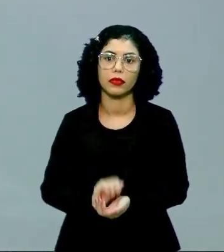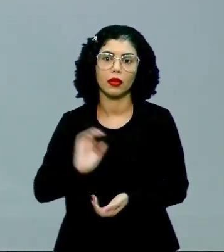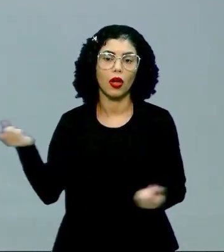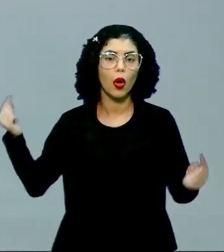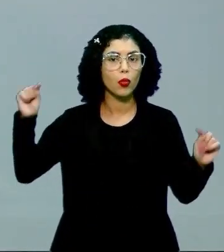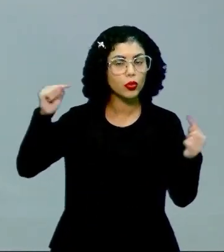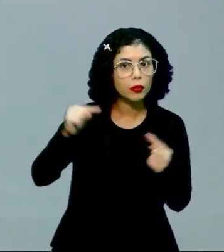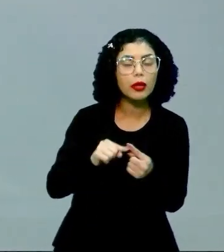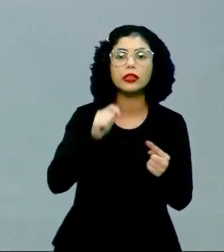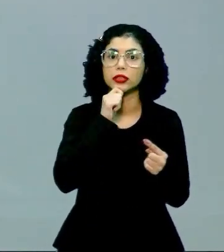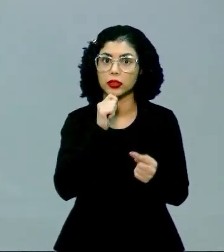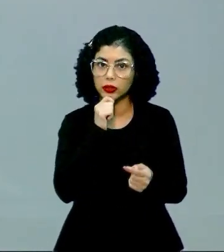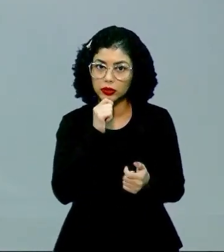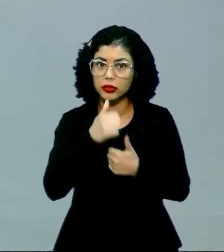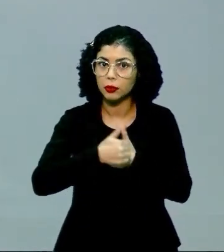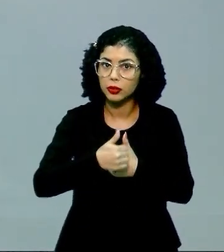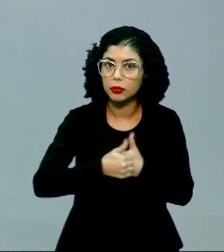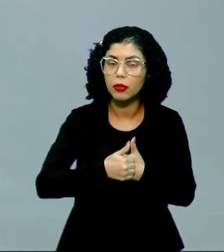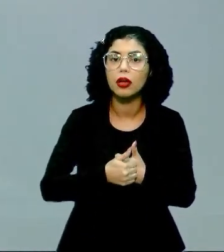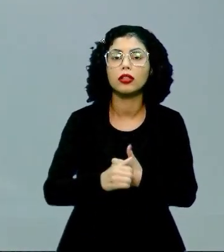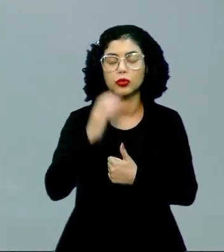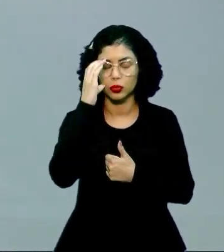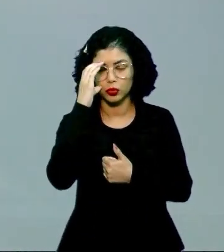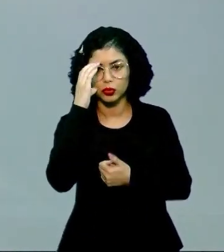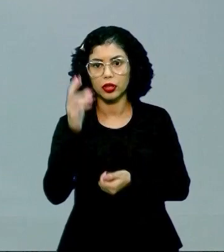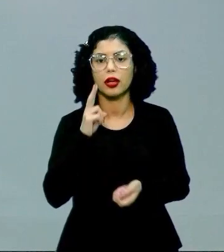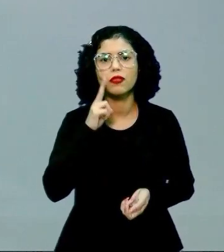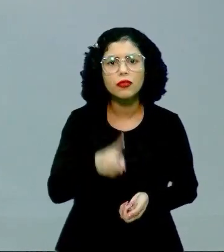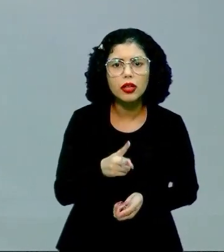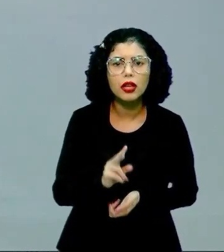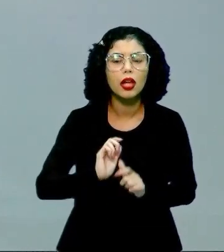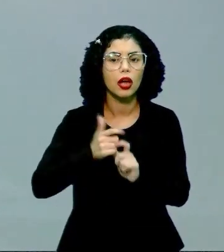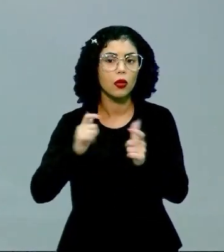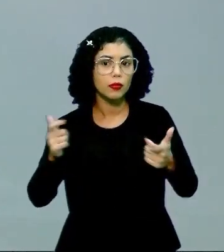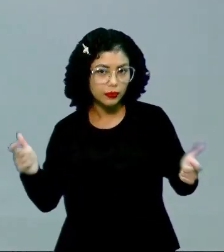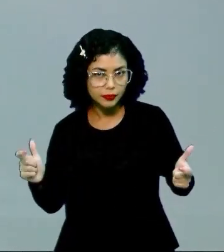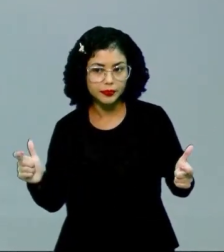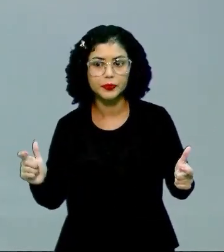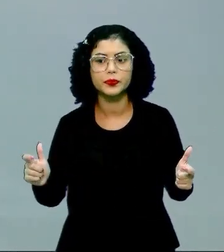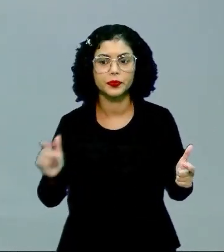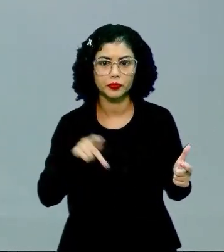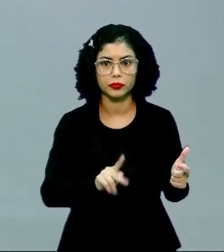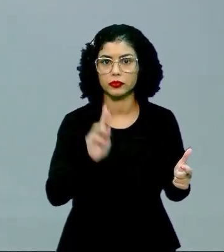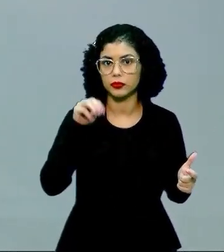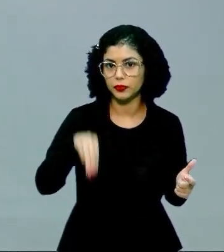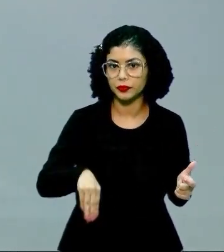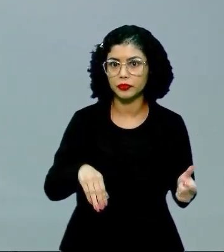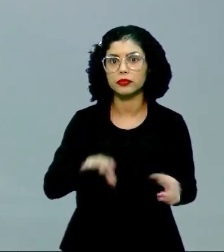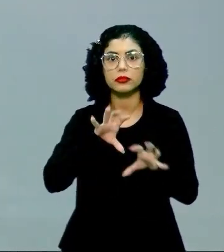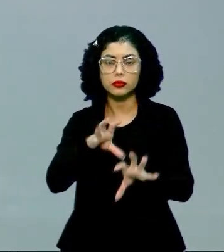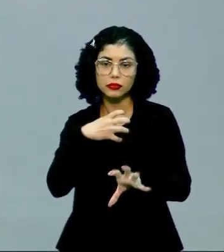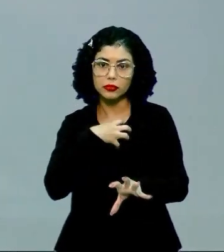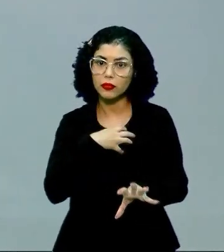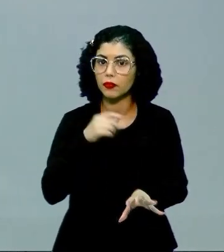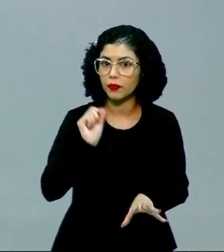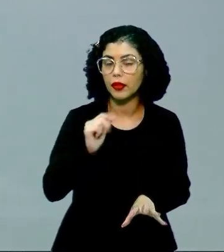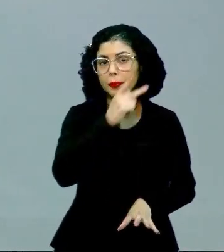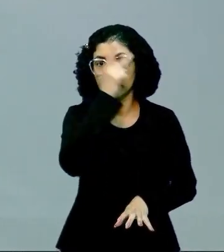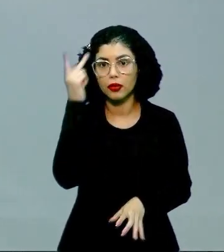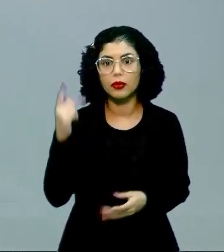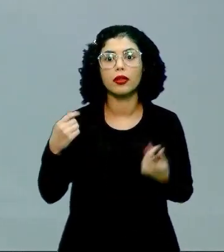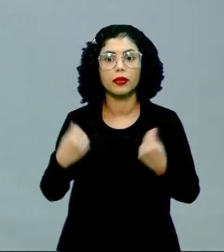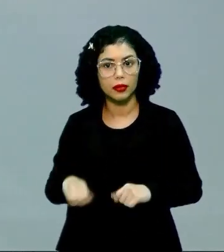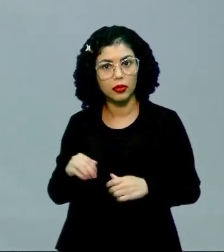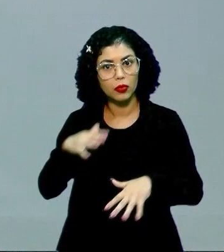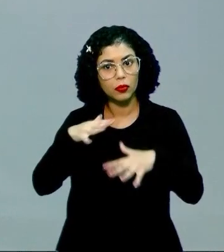aproximar cada vez mais de Cruzeiro do Sul observa-se que a quilometragem ela tende a aumentar ou seja nesse sentido a pessoa está